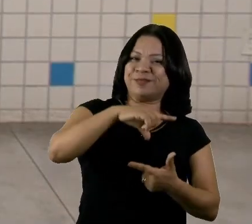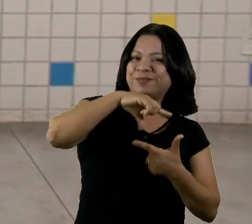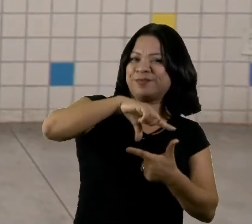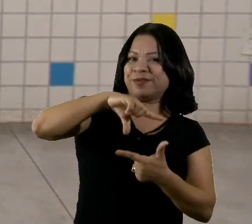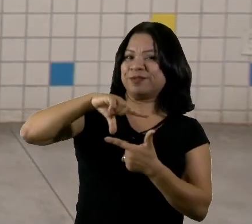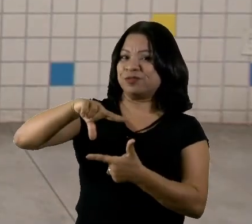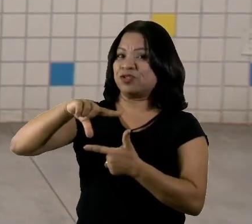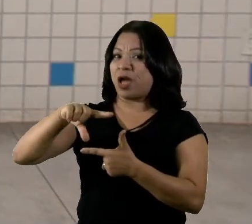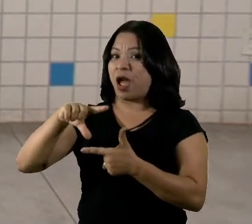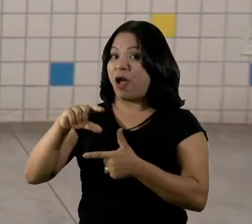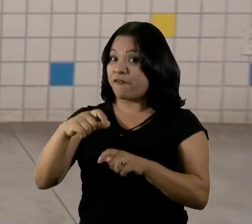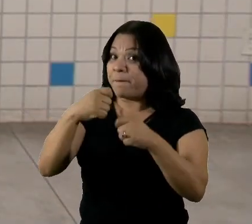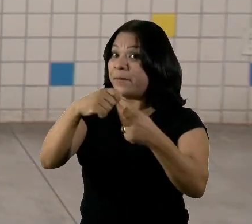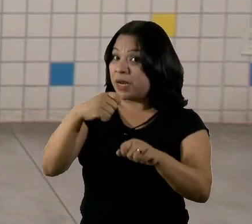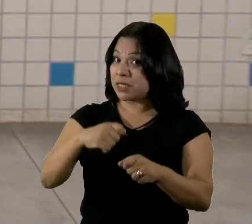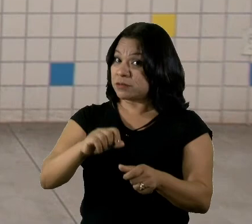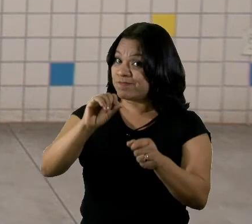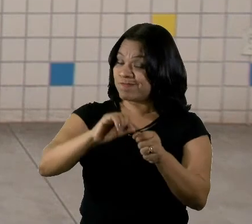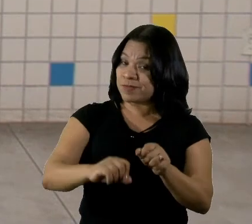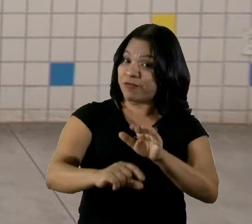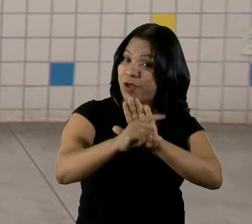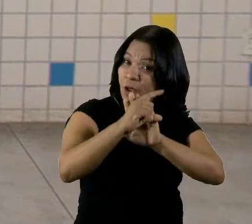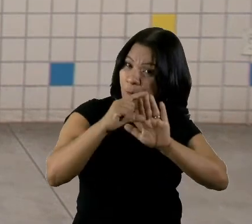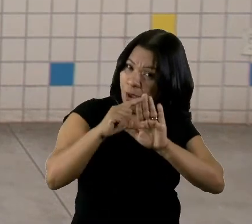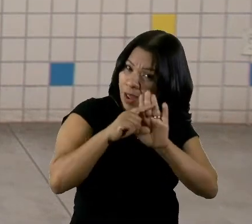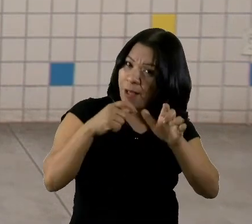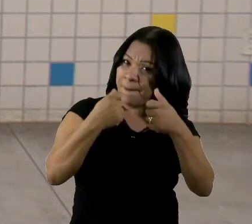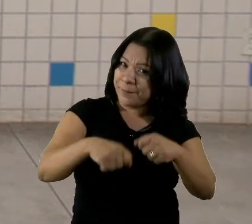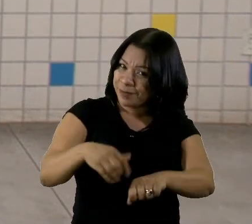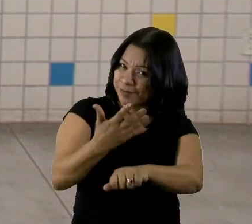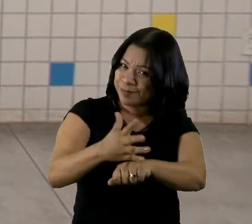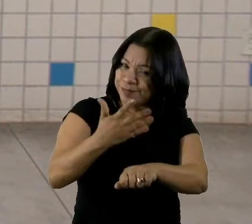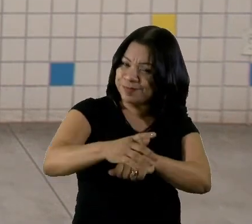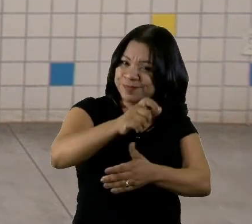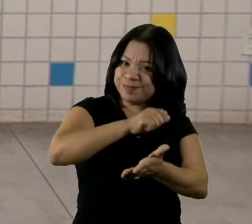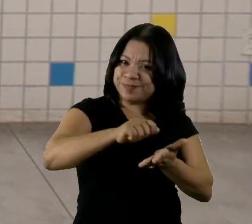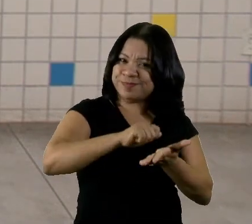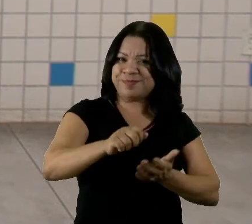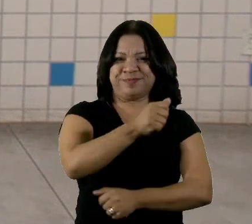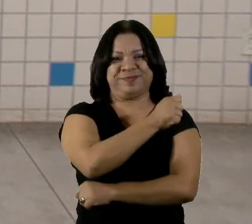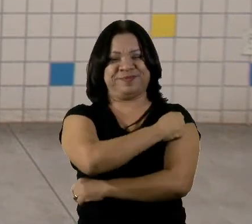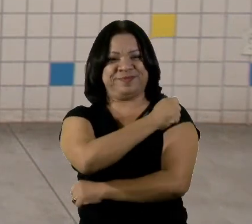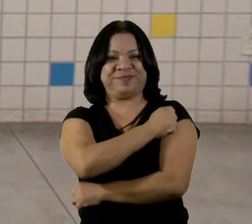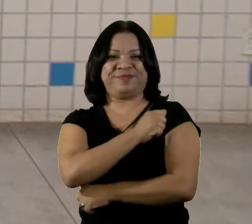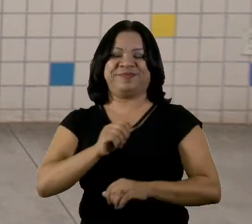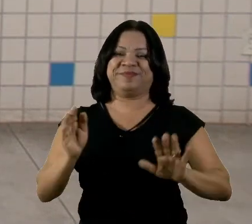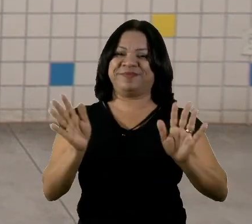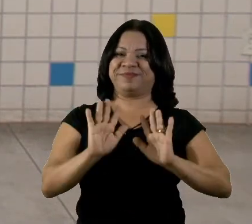parágrafo opinativo. Vamos praticar a escrita, alunos. Até logo!